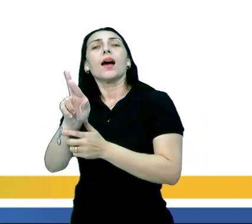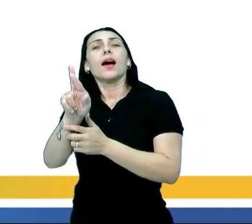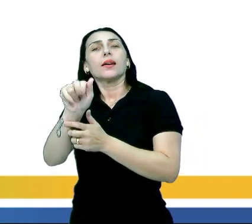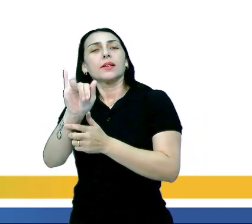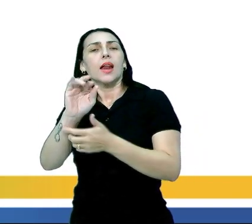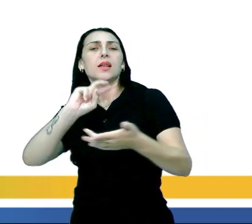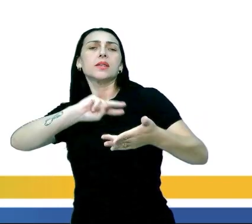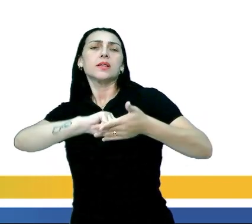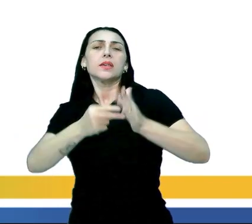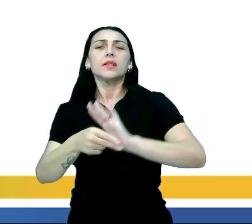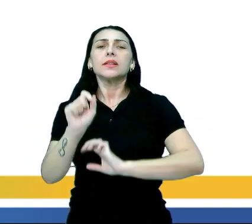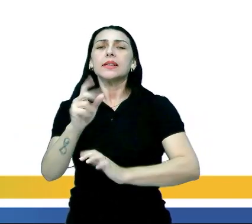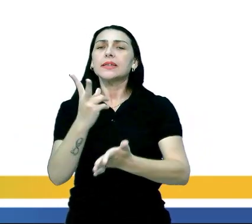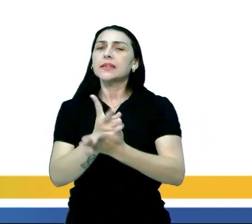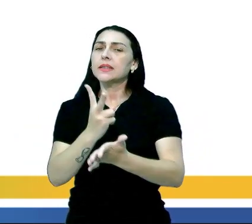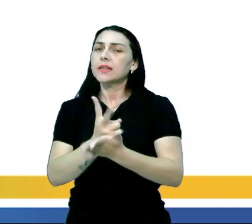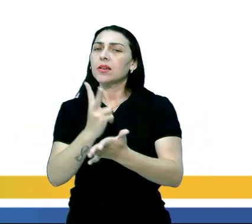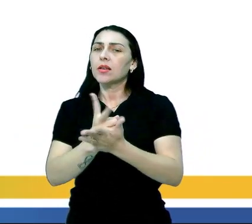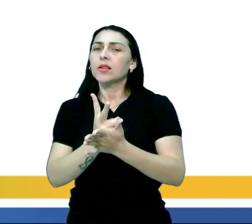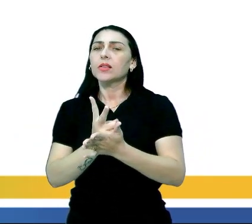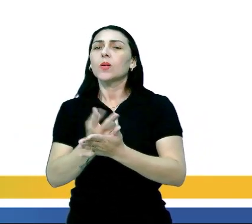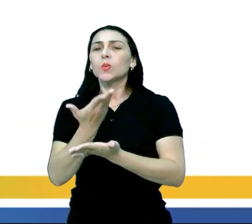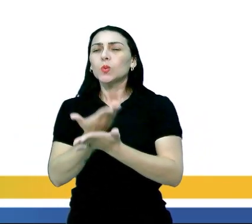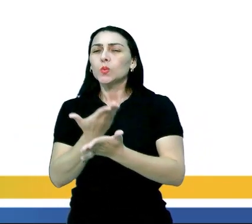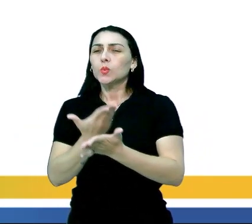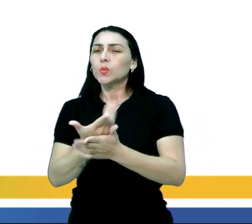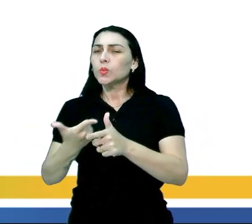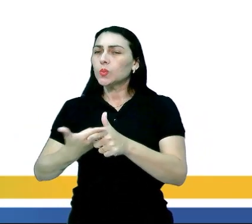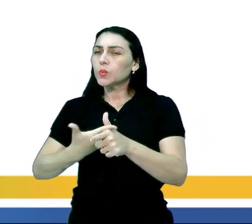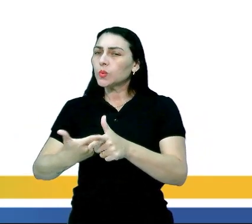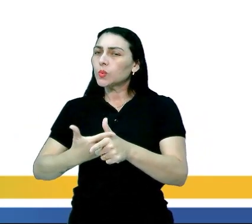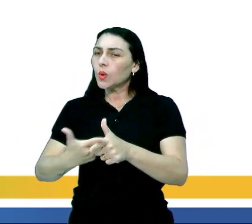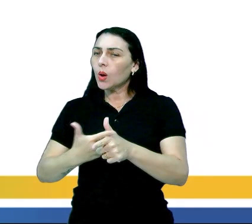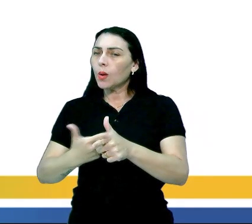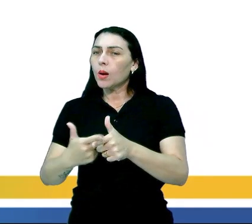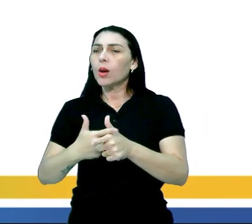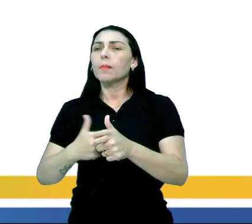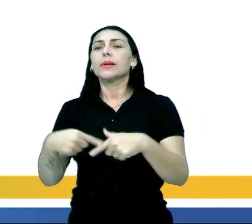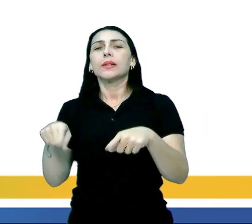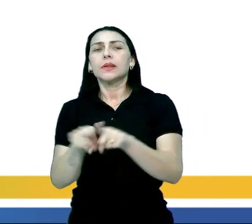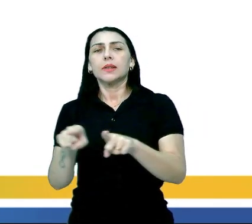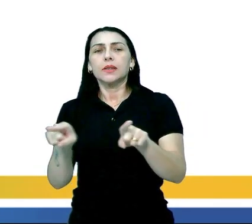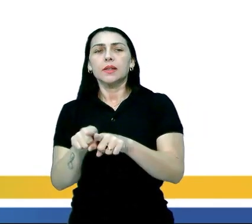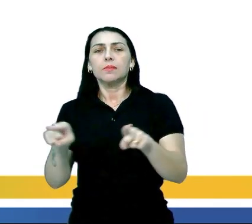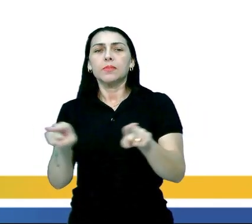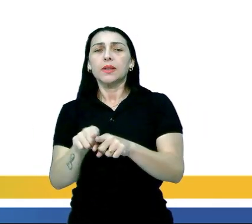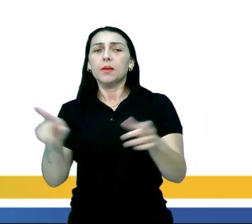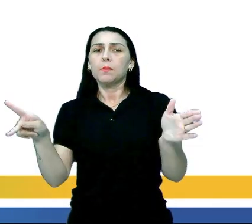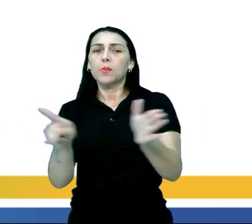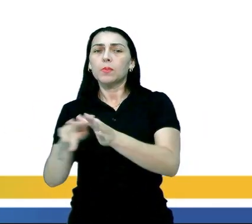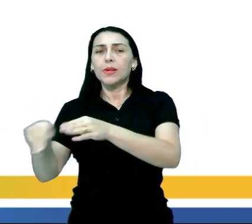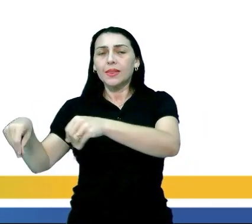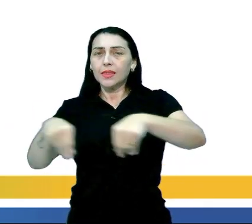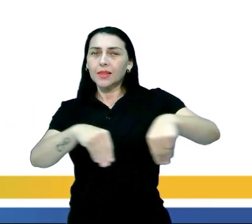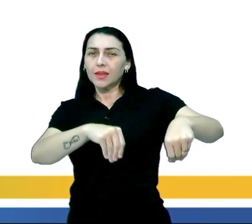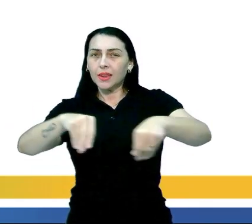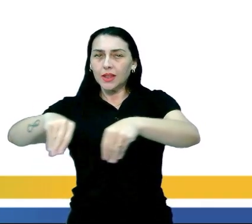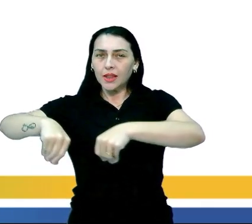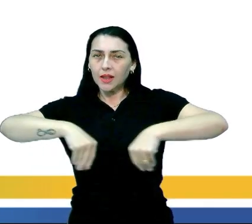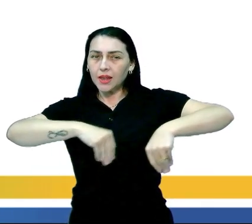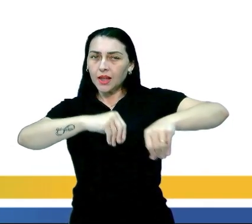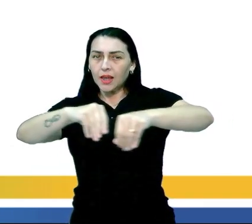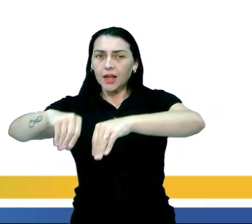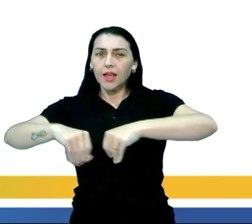questão agrária sempre esteve mais afeito ao estudo dos problemas que a concentração